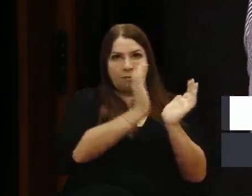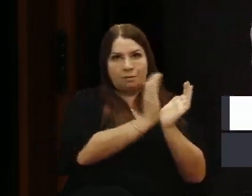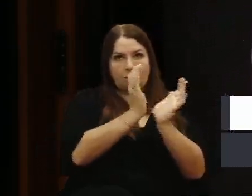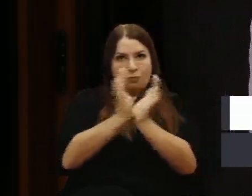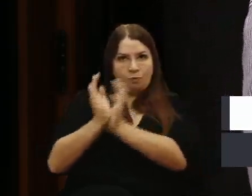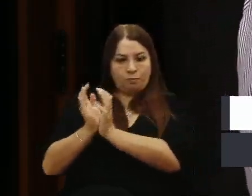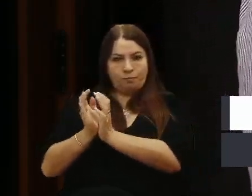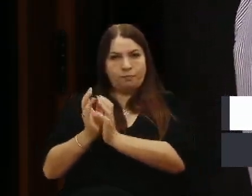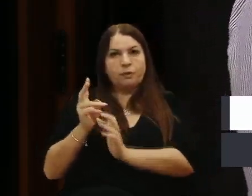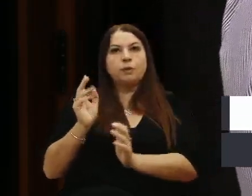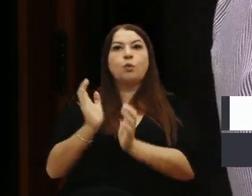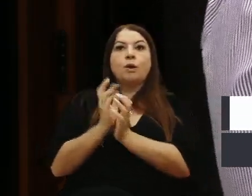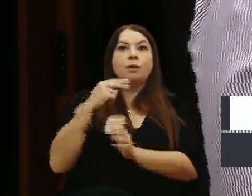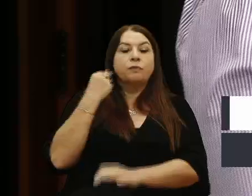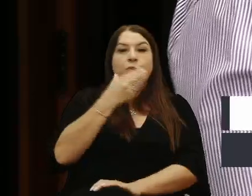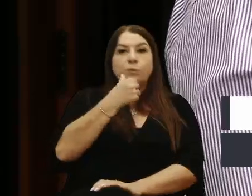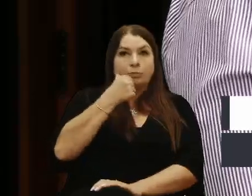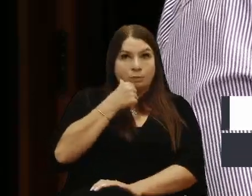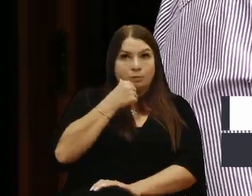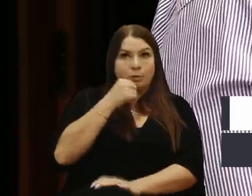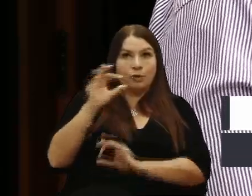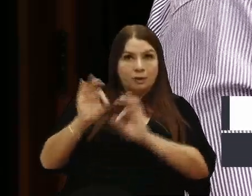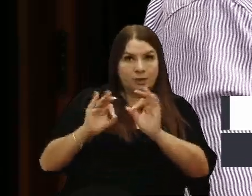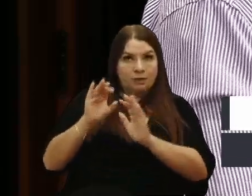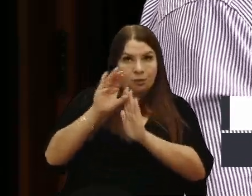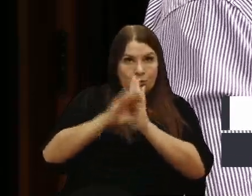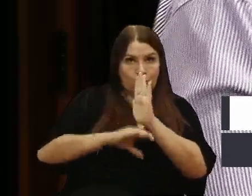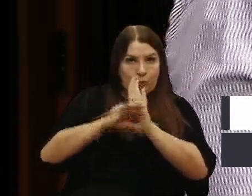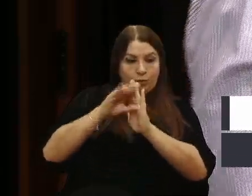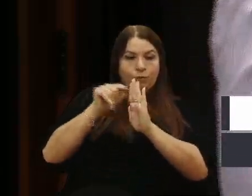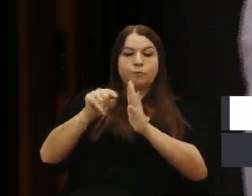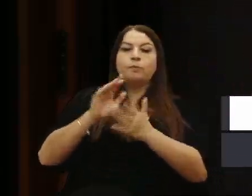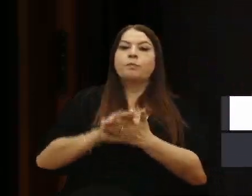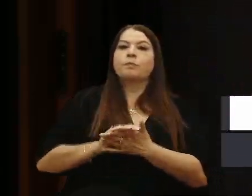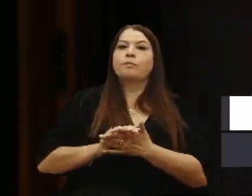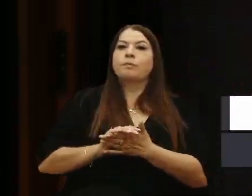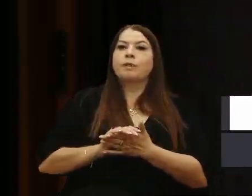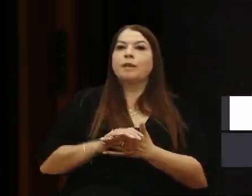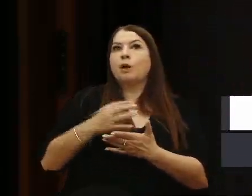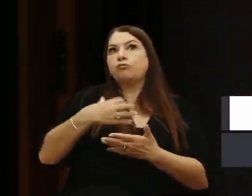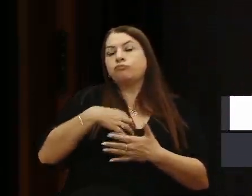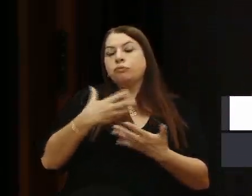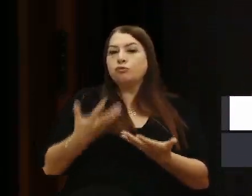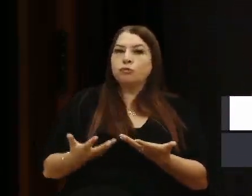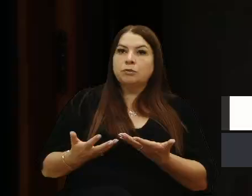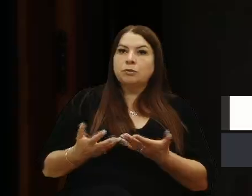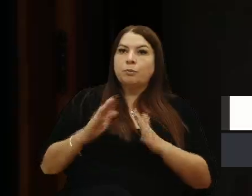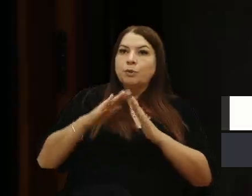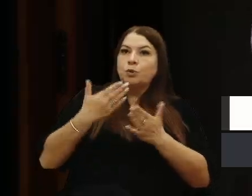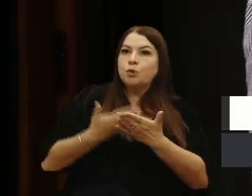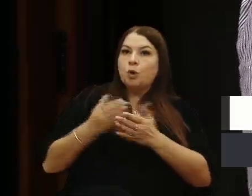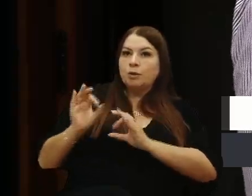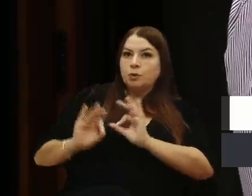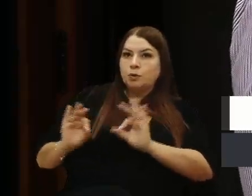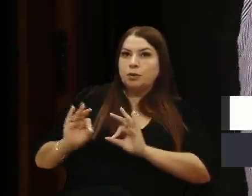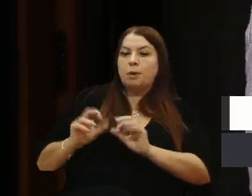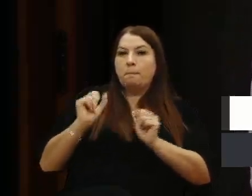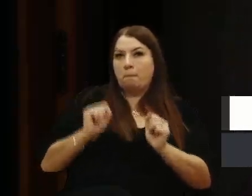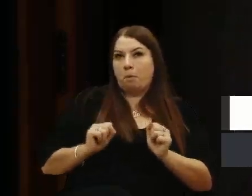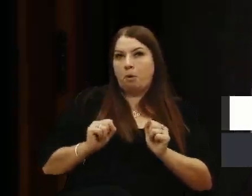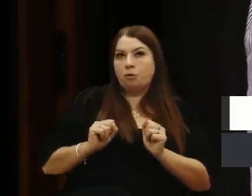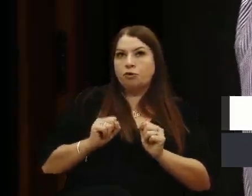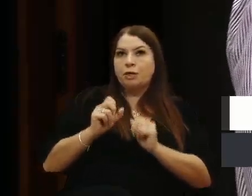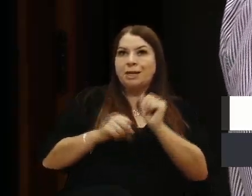vereadores e vereadoras, a organização curricular, como bem diz essa categoria, é a forma como a escola se organiza. Pode ser por